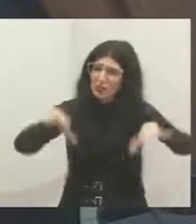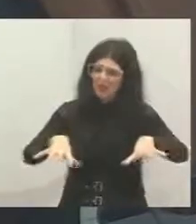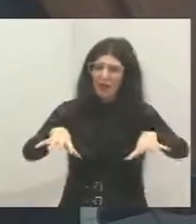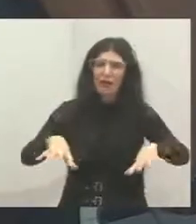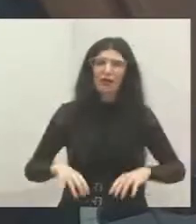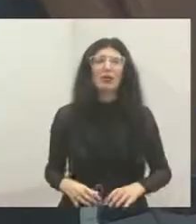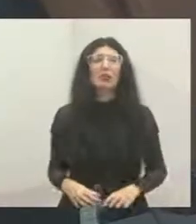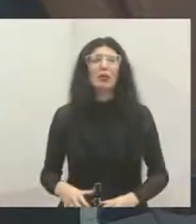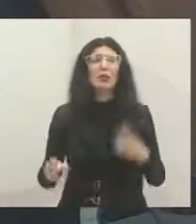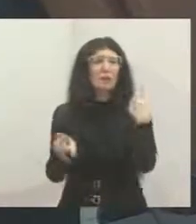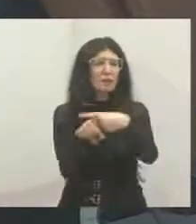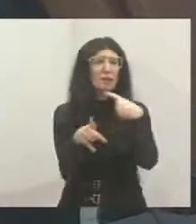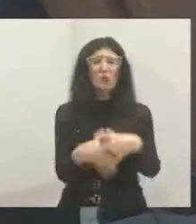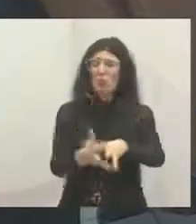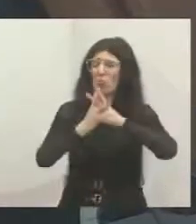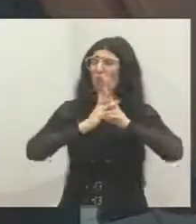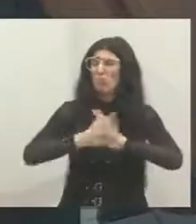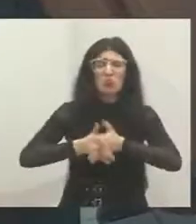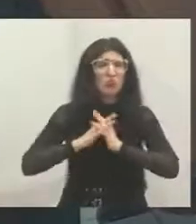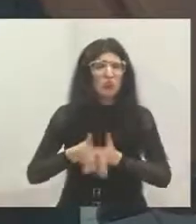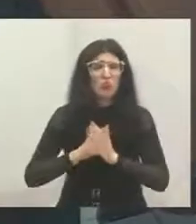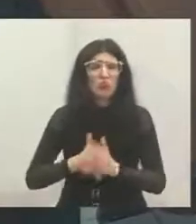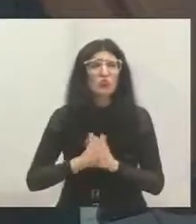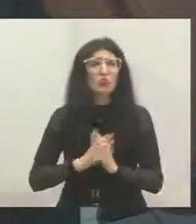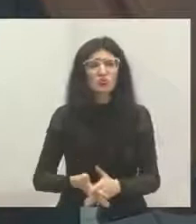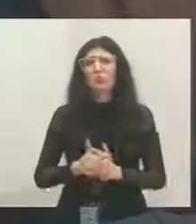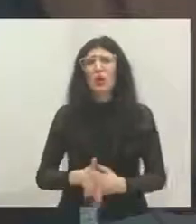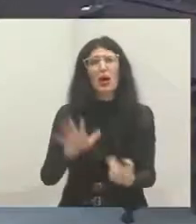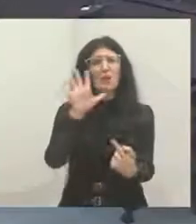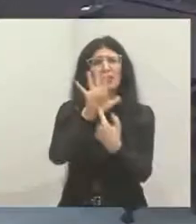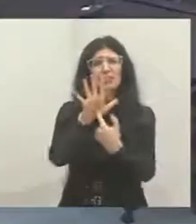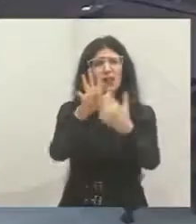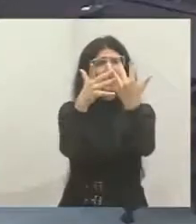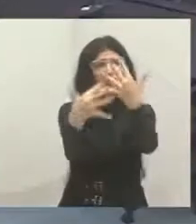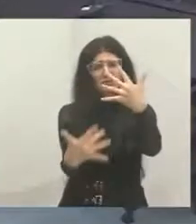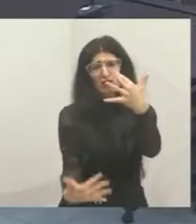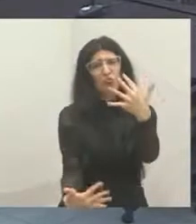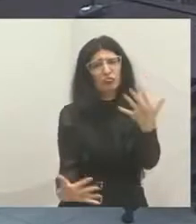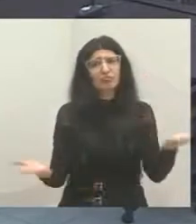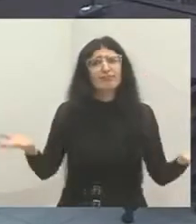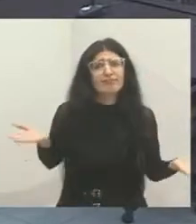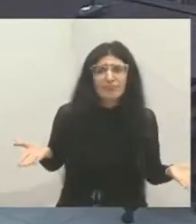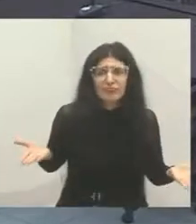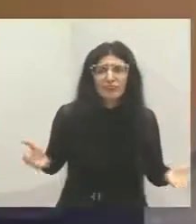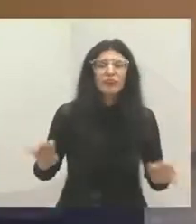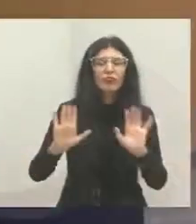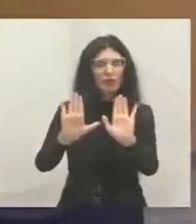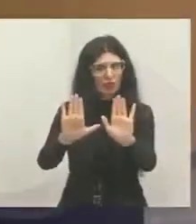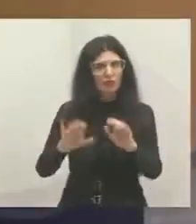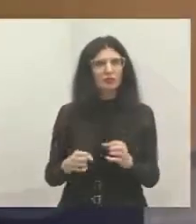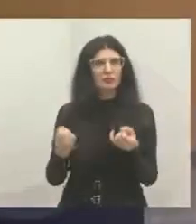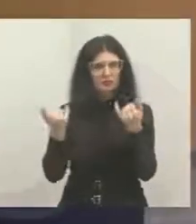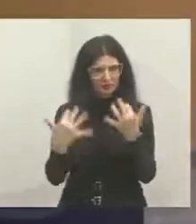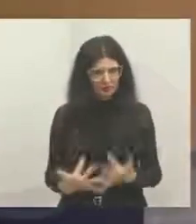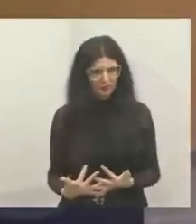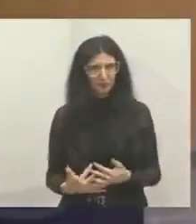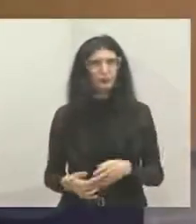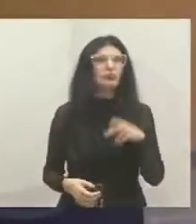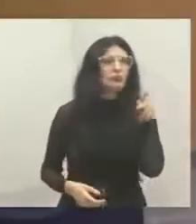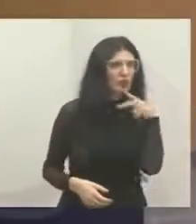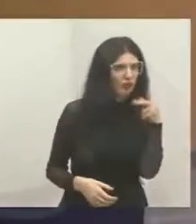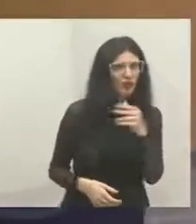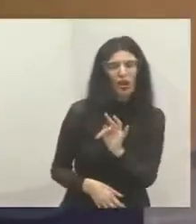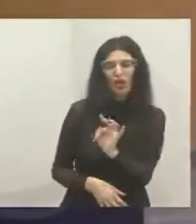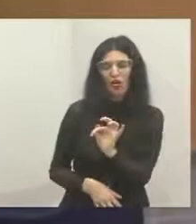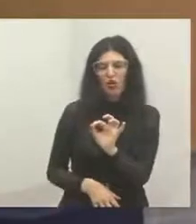que está confundindo a apresentação. Então, só para deixar claro mais um pouquinho, esse quadro que você menciona são as